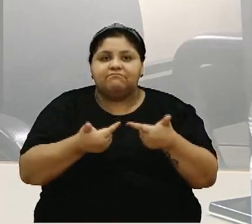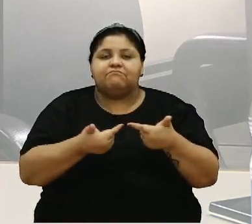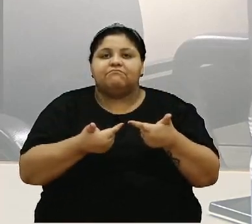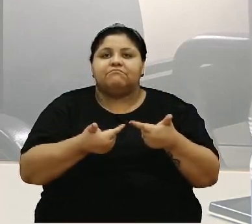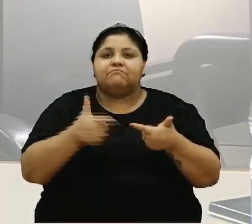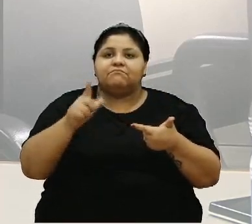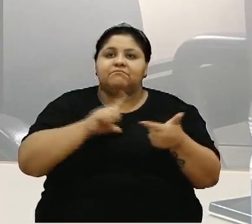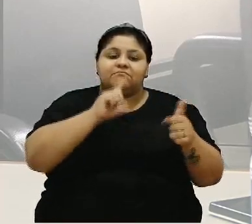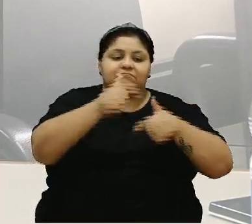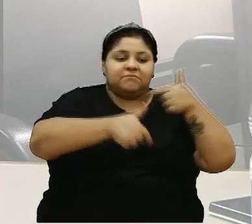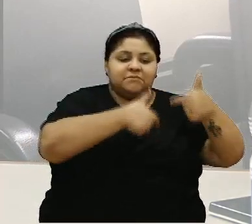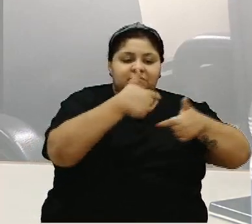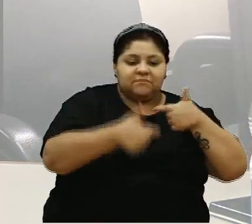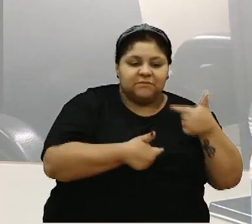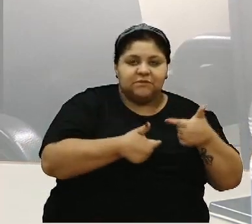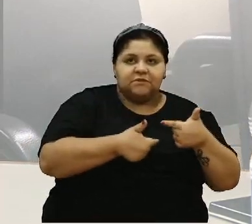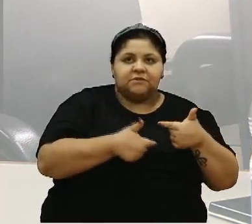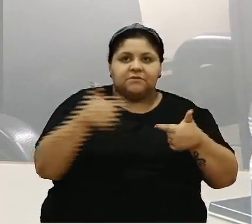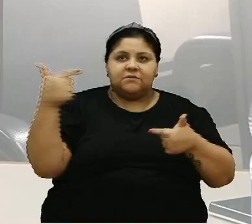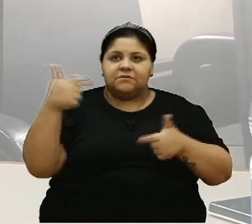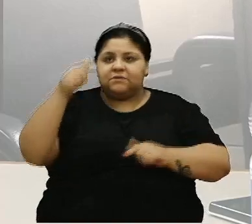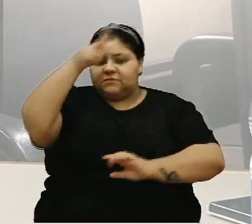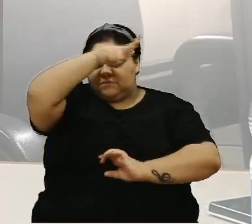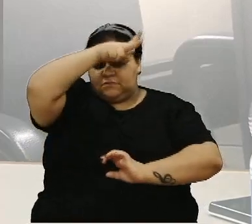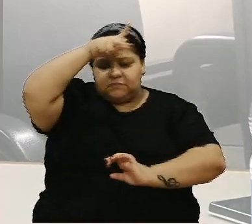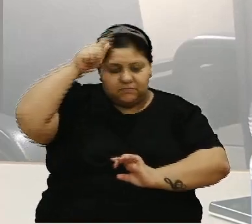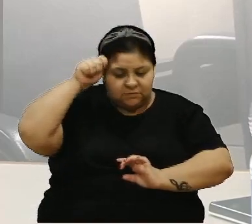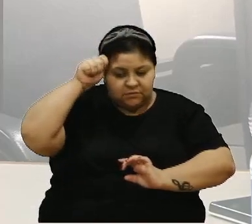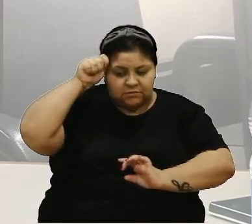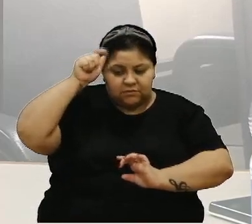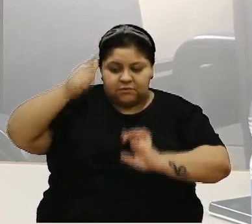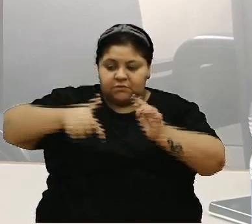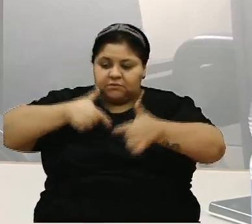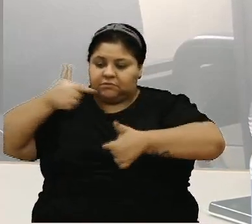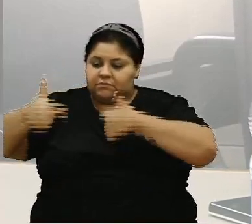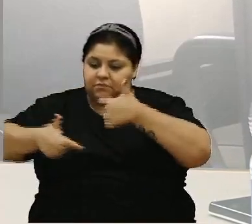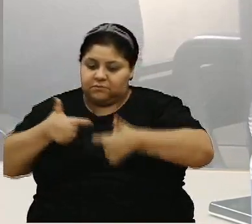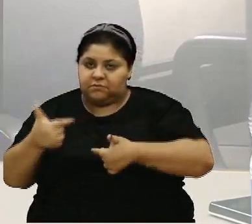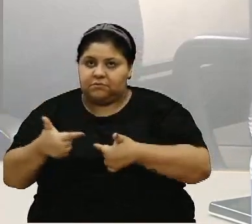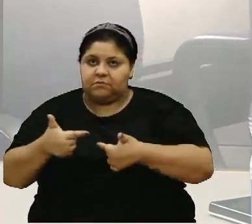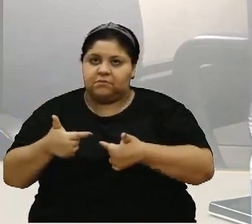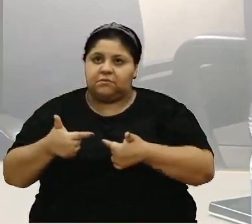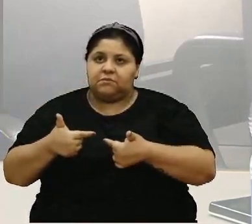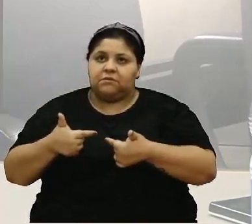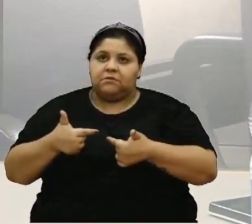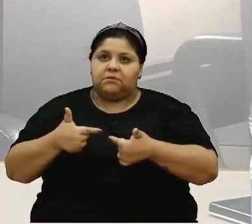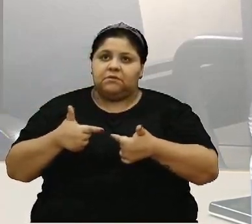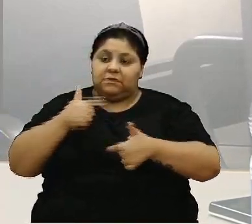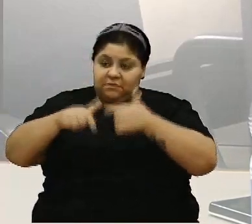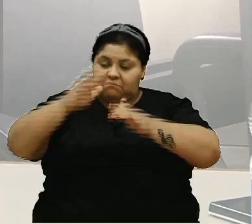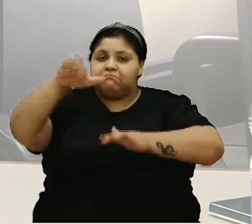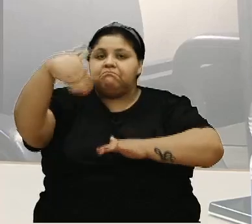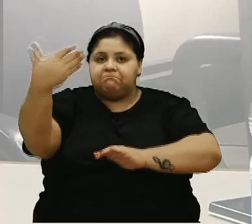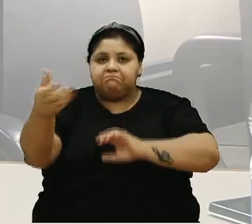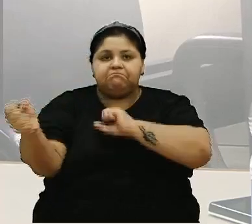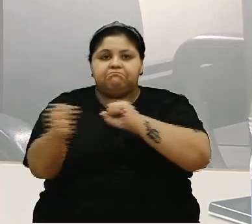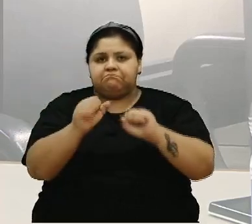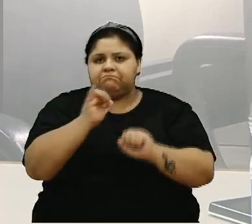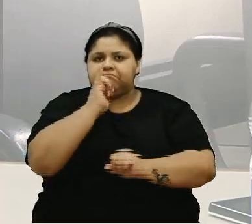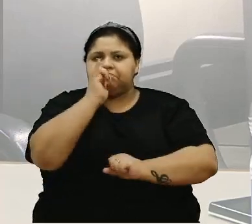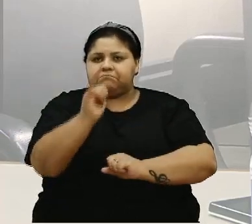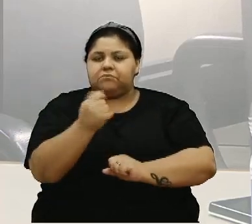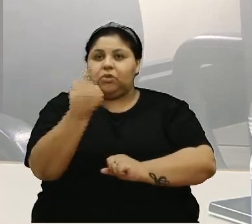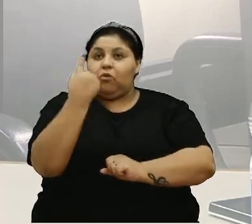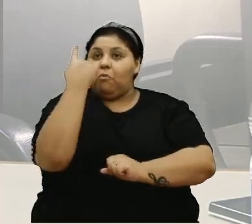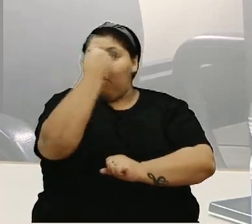Tem trabalhadores da subprefeitura da vila, tem trabalhadores de Sebastopol que trabalham no outro lado. Poderia falar 1 hora